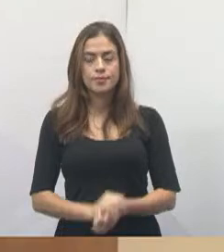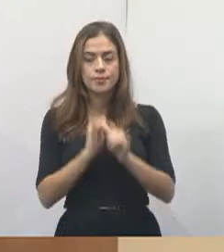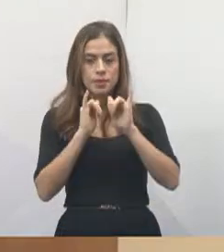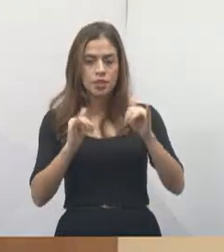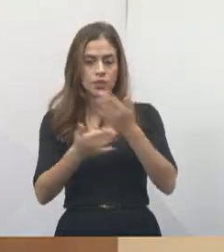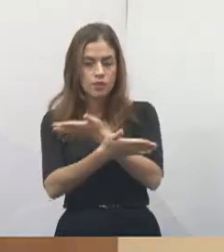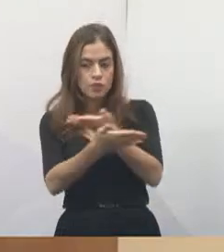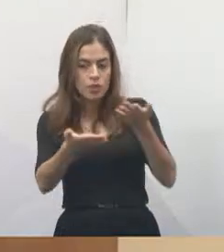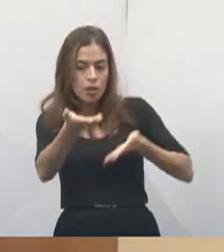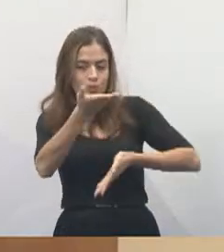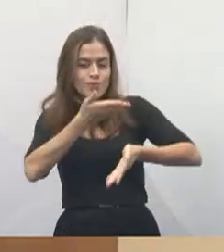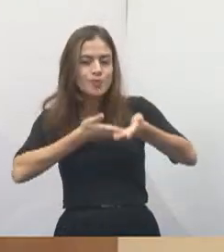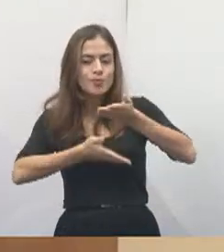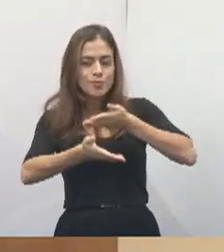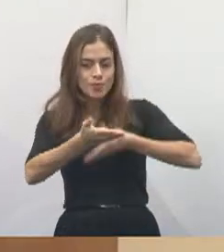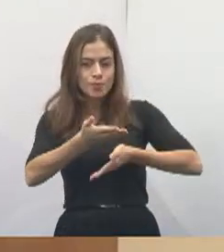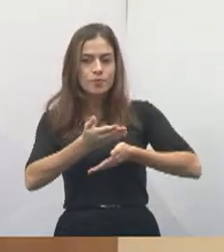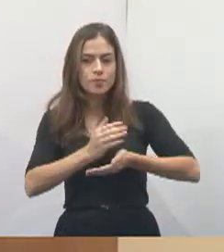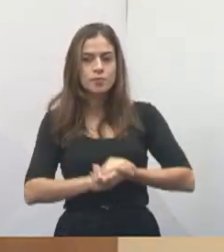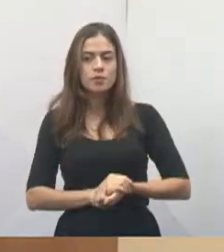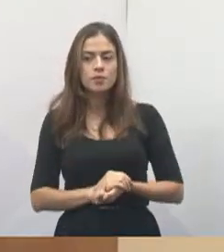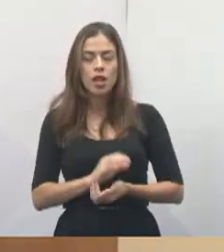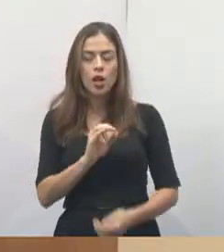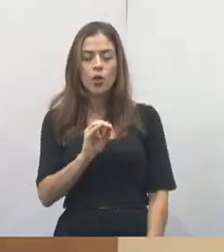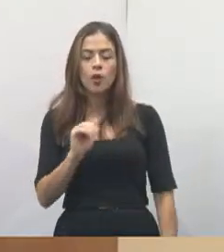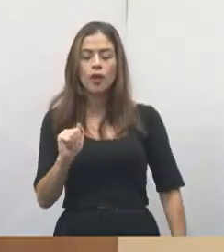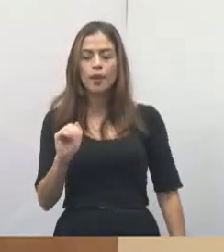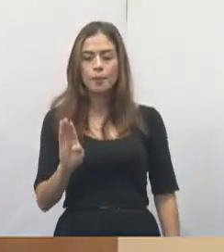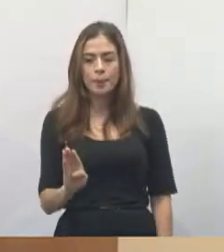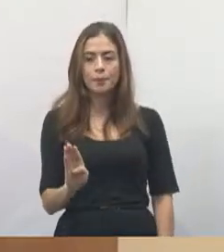que podem contar com a gente, podem contar com a OAB